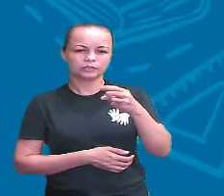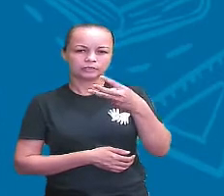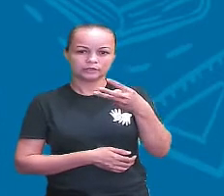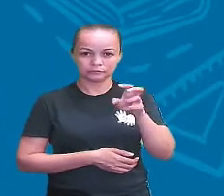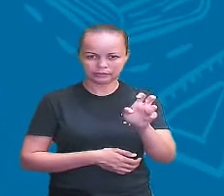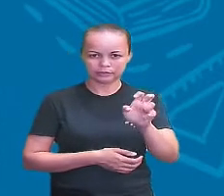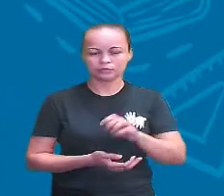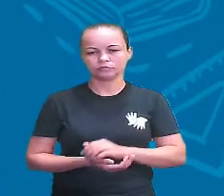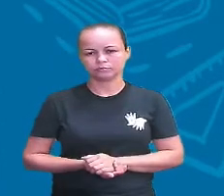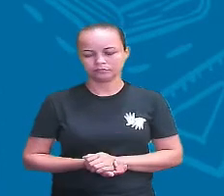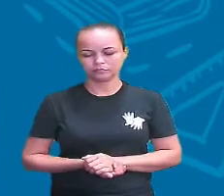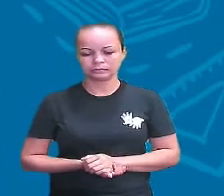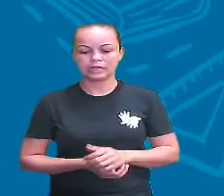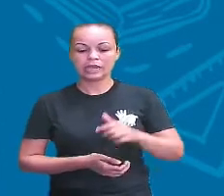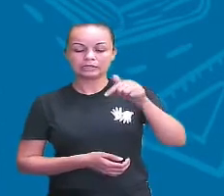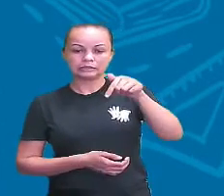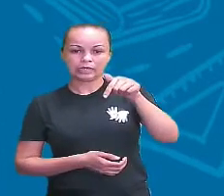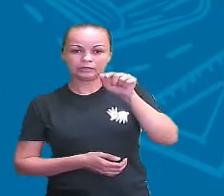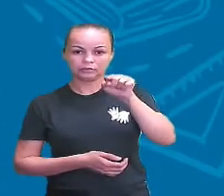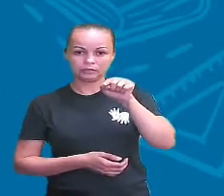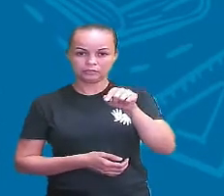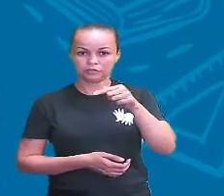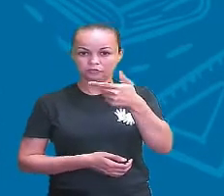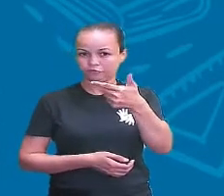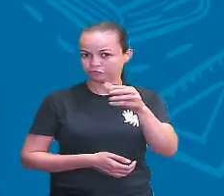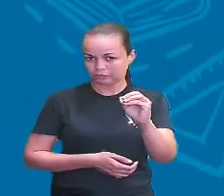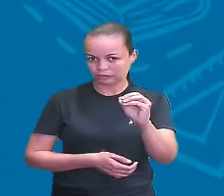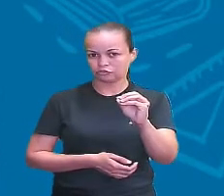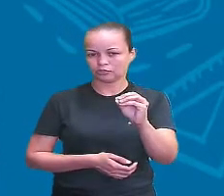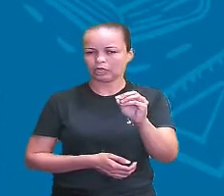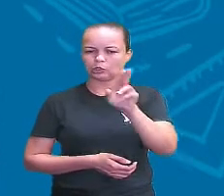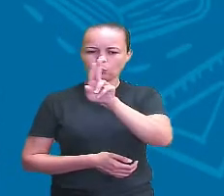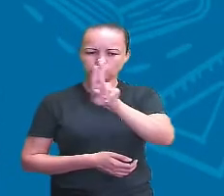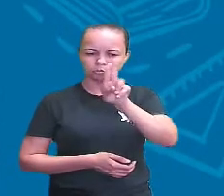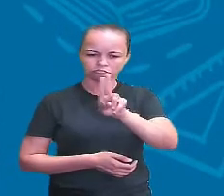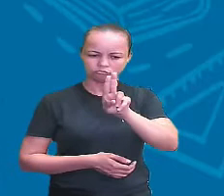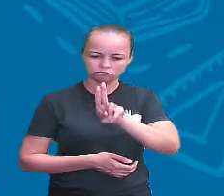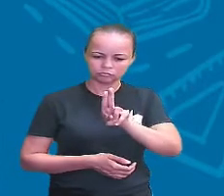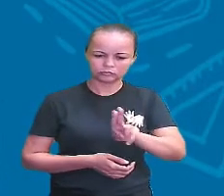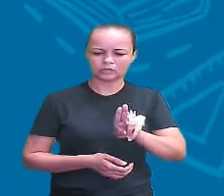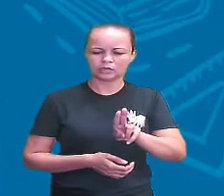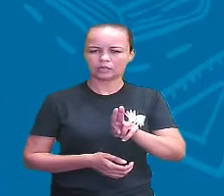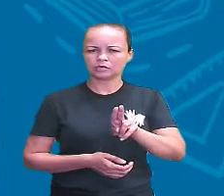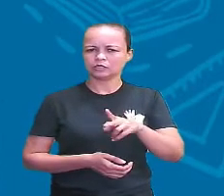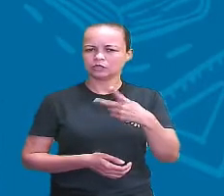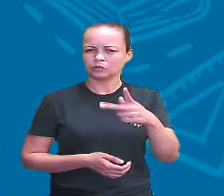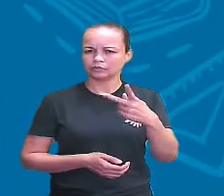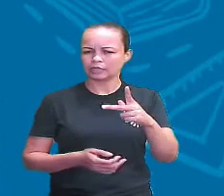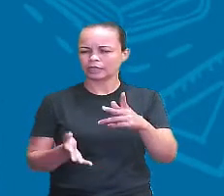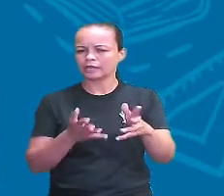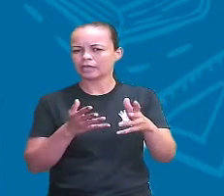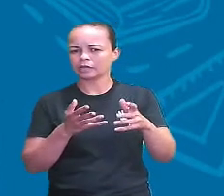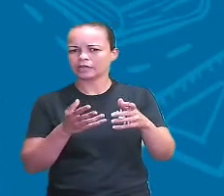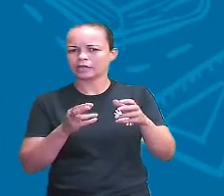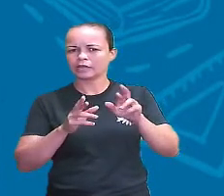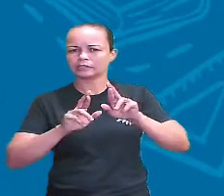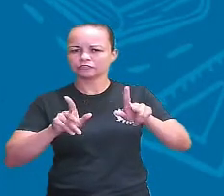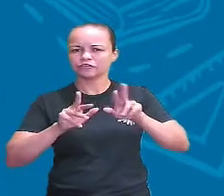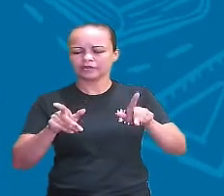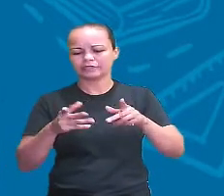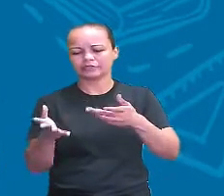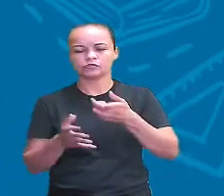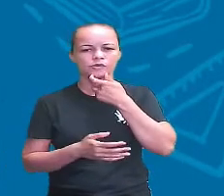estrutura, 7:20, it's 7:20. Só que tem aí uma diferença do inglês americano e do inglês